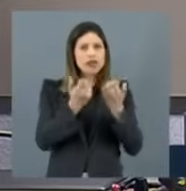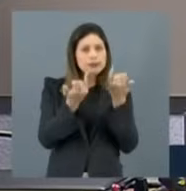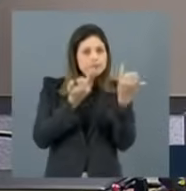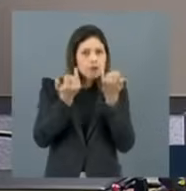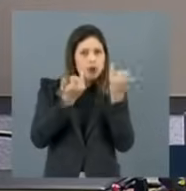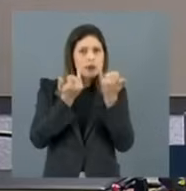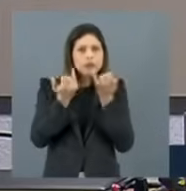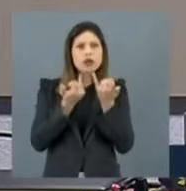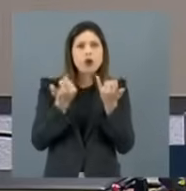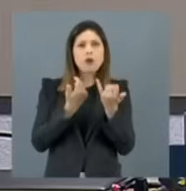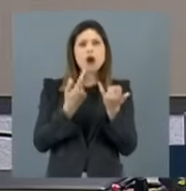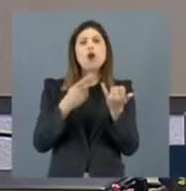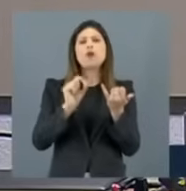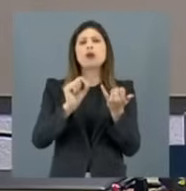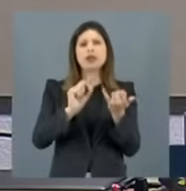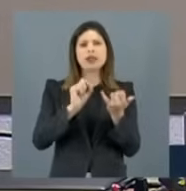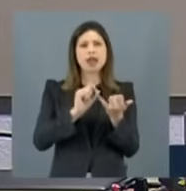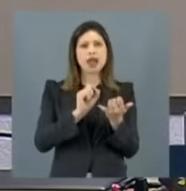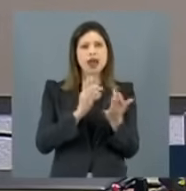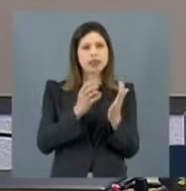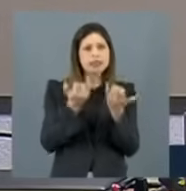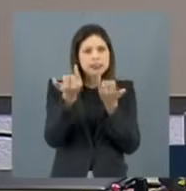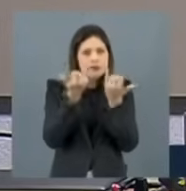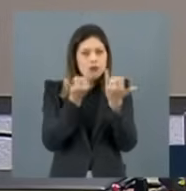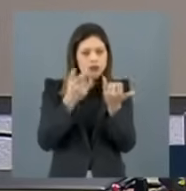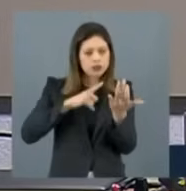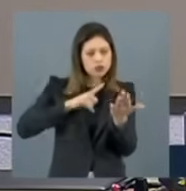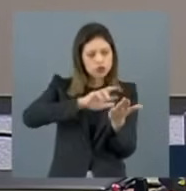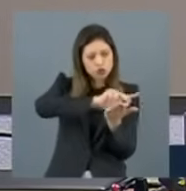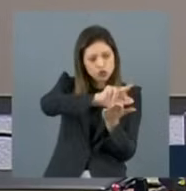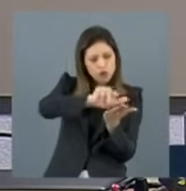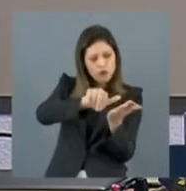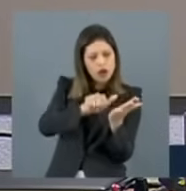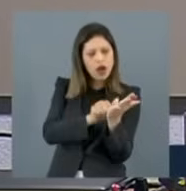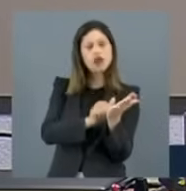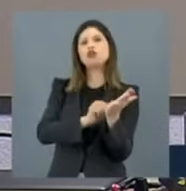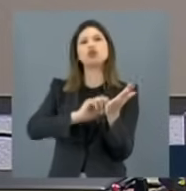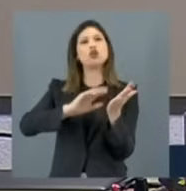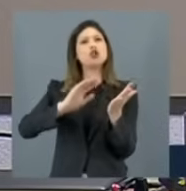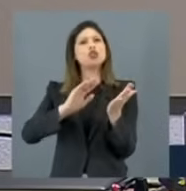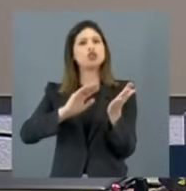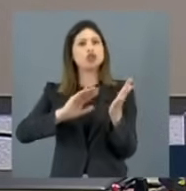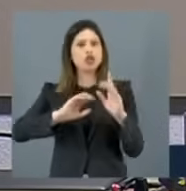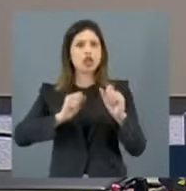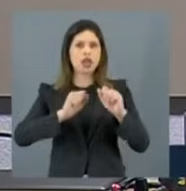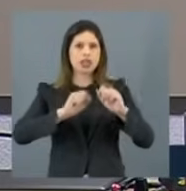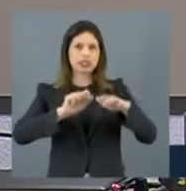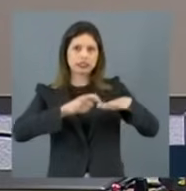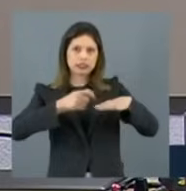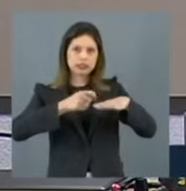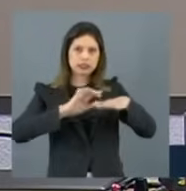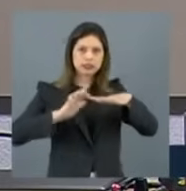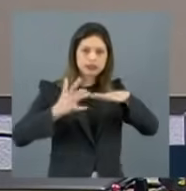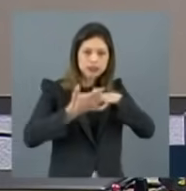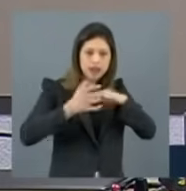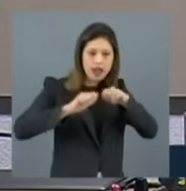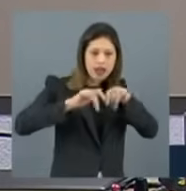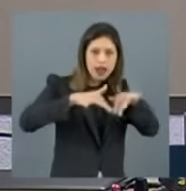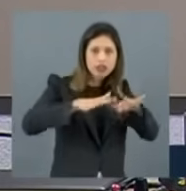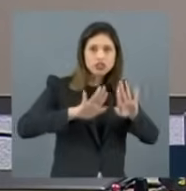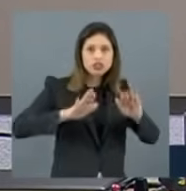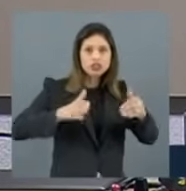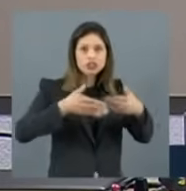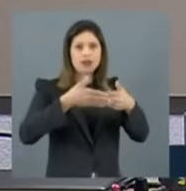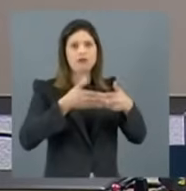contas bloqueadas ou removidas durante o período eleitoral. E o TSE negou esse acesso. Ou seja, o sigilo